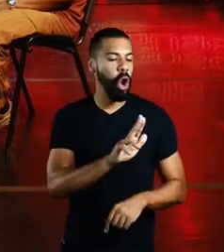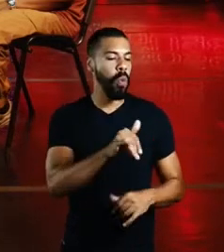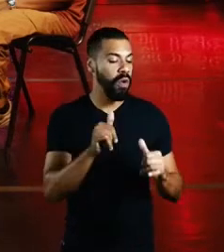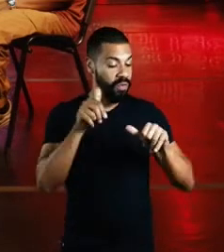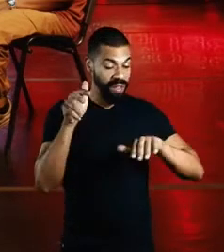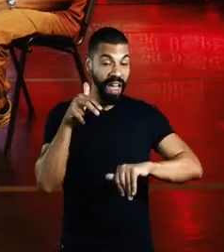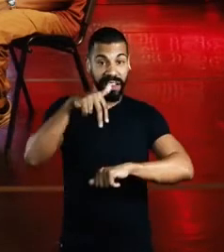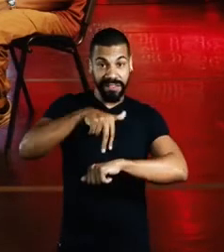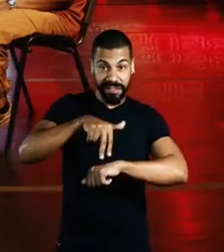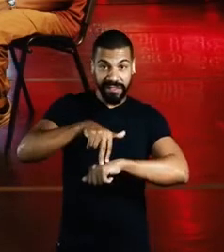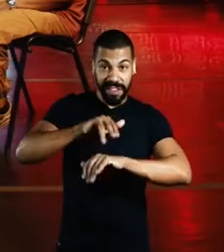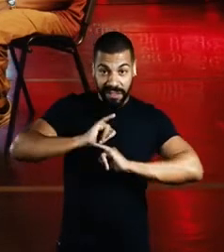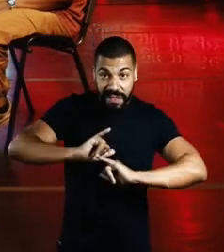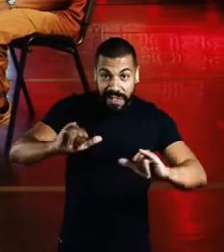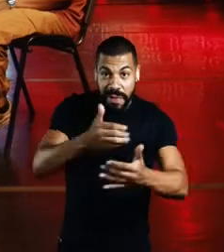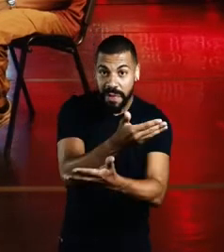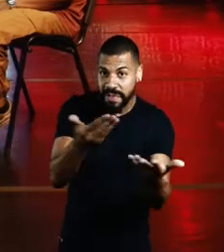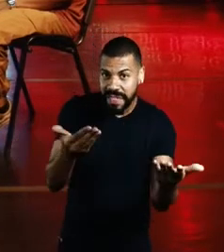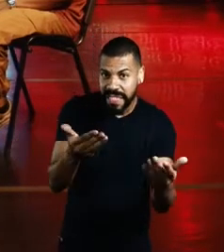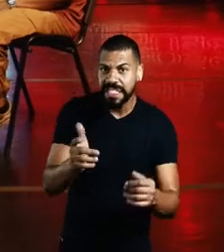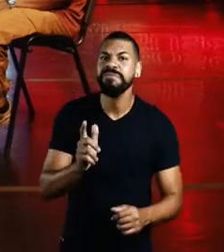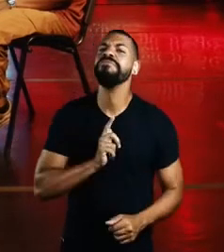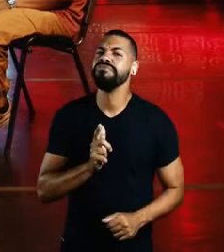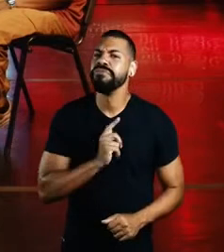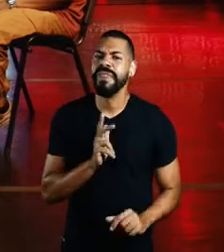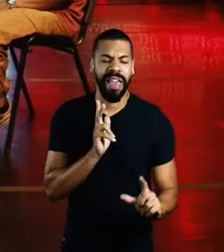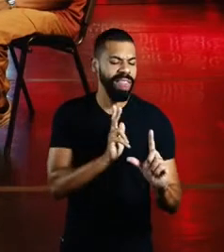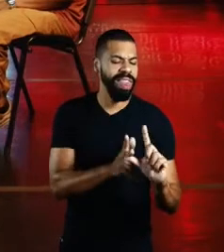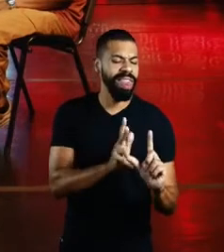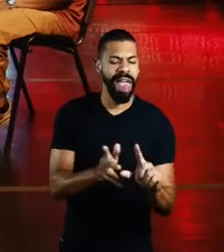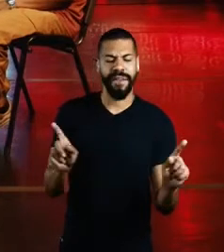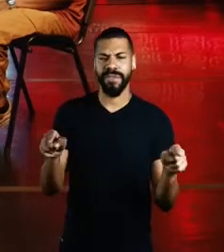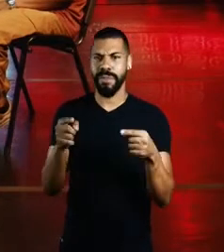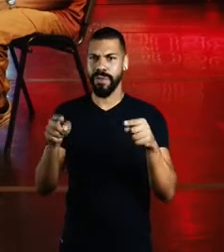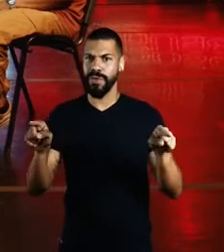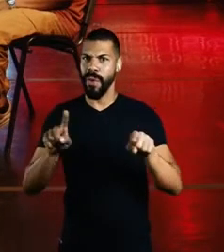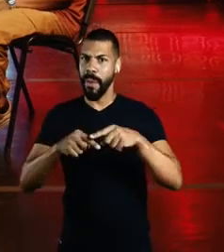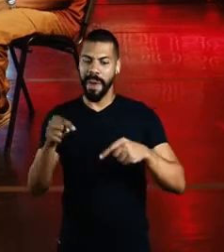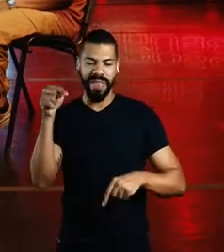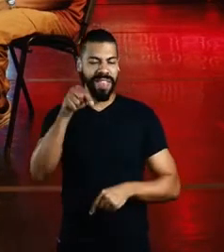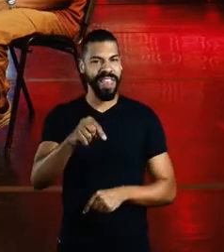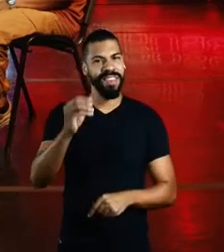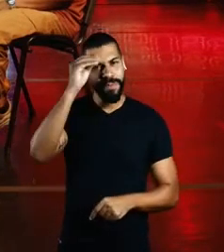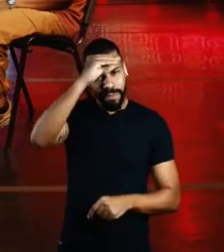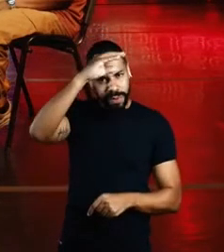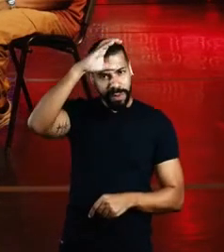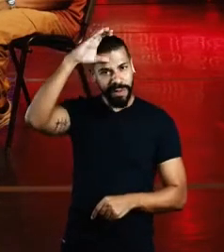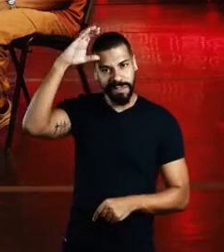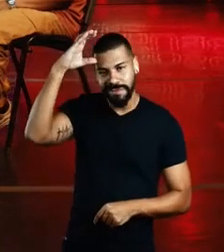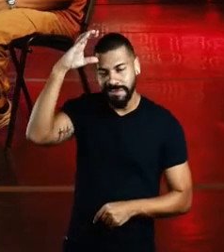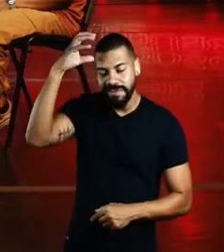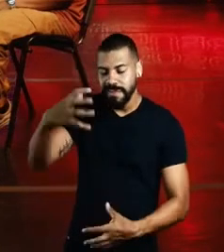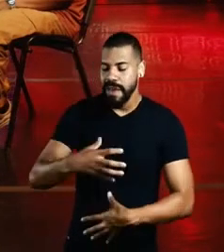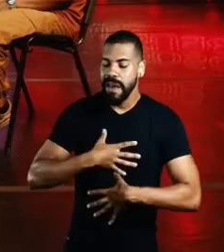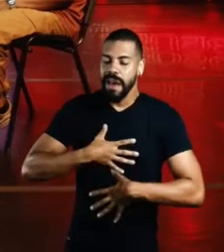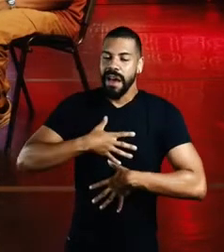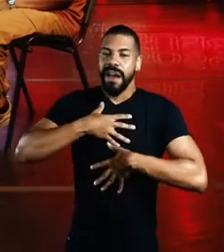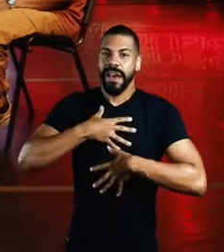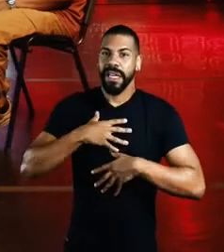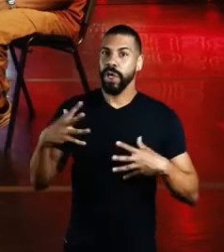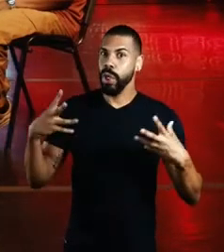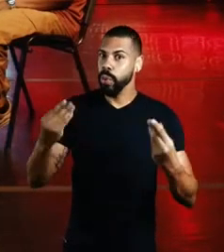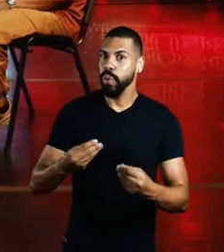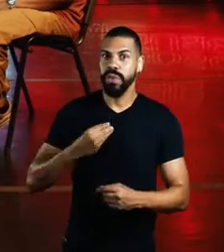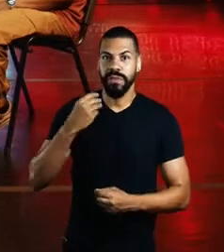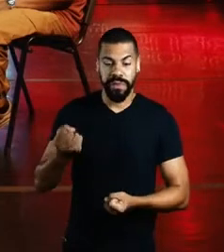gente, sabe? Porque tem muita lab musical e tal, mas esse conhecimento, o mínimo, o pouco que foi, porque